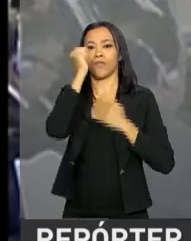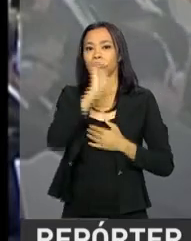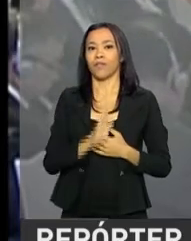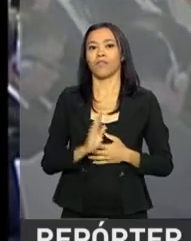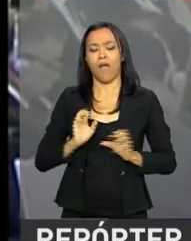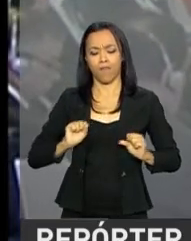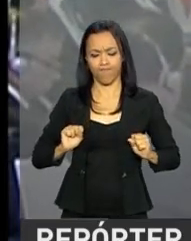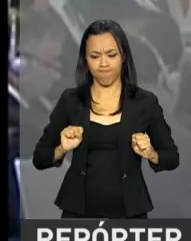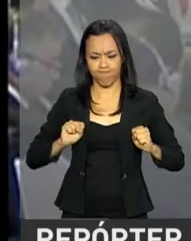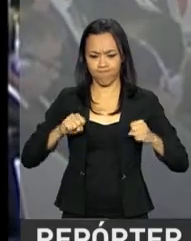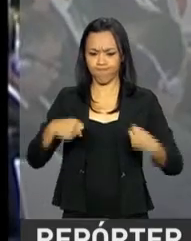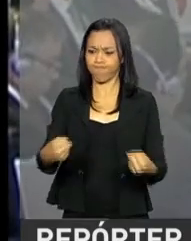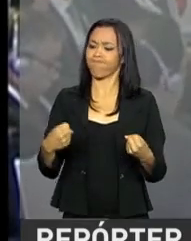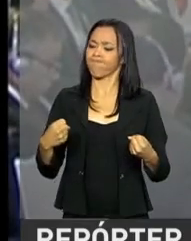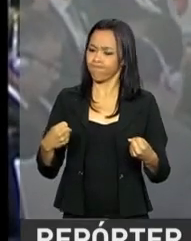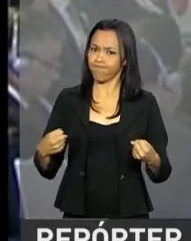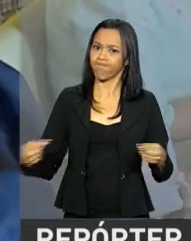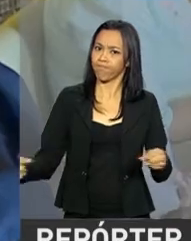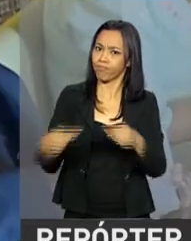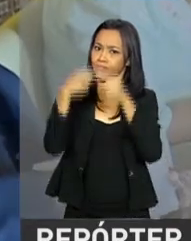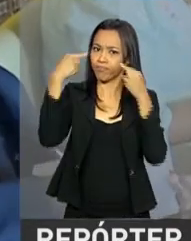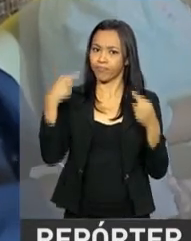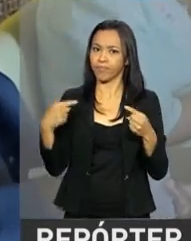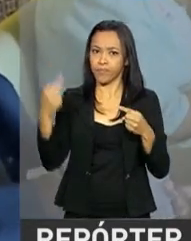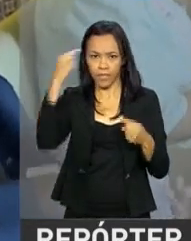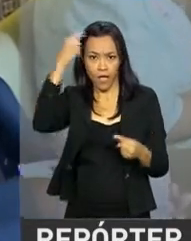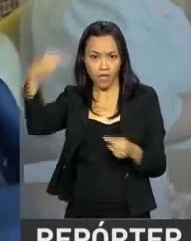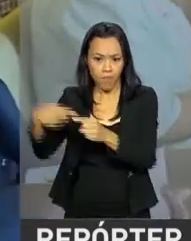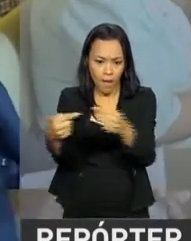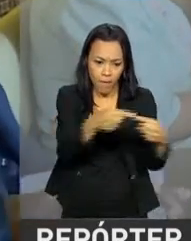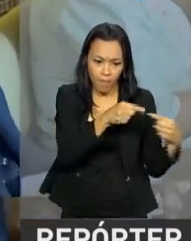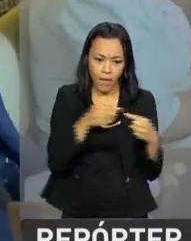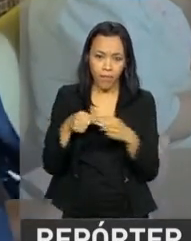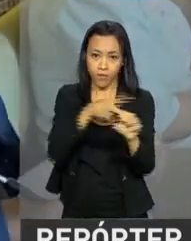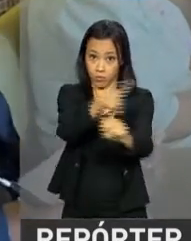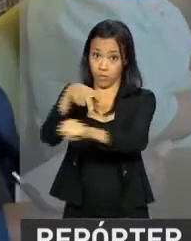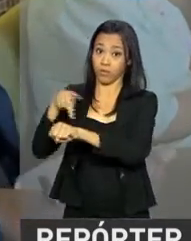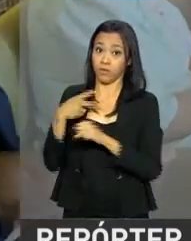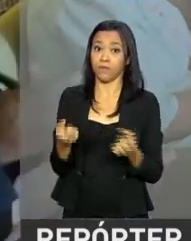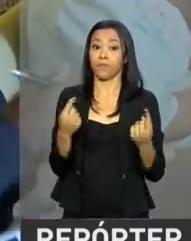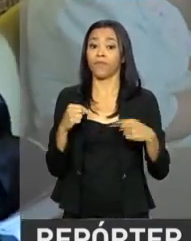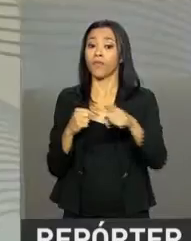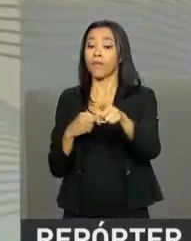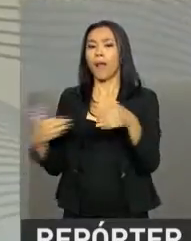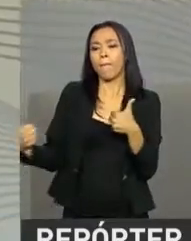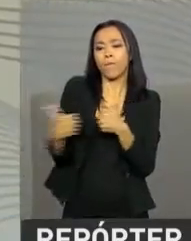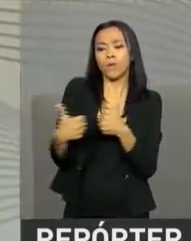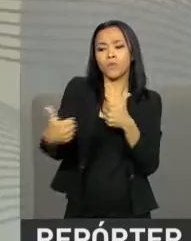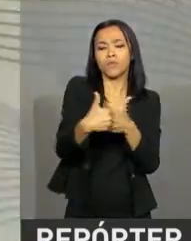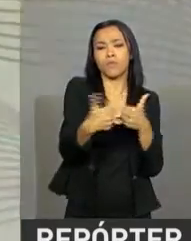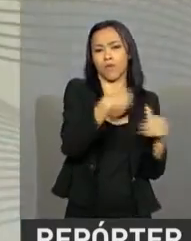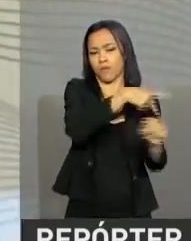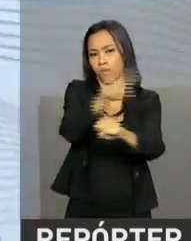a potencializar convergências. Para reforçar esse objetivo de aproximação com outros países,